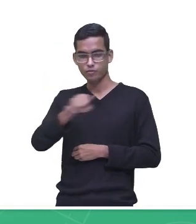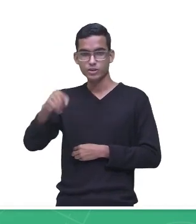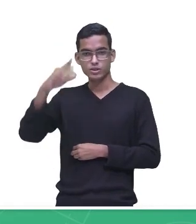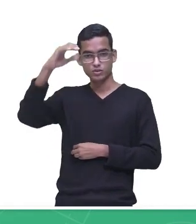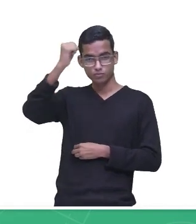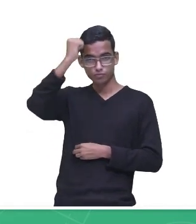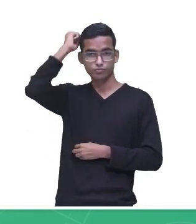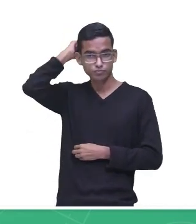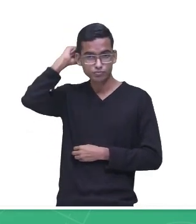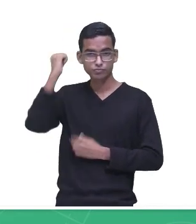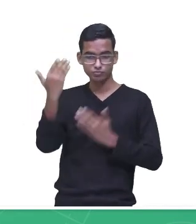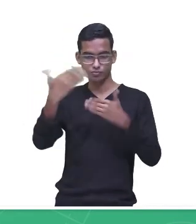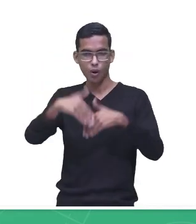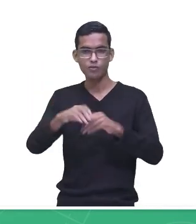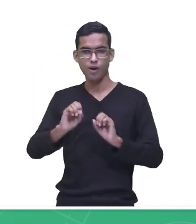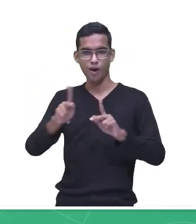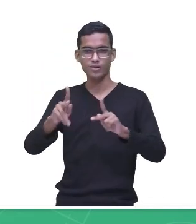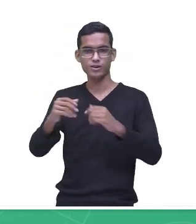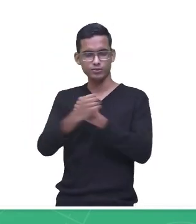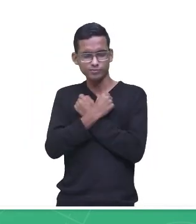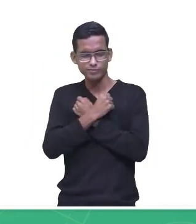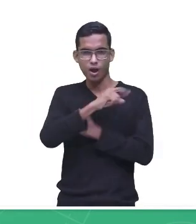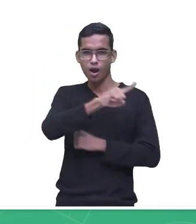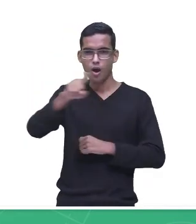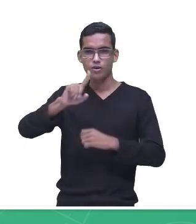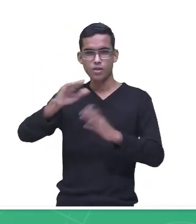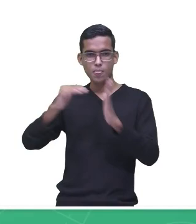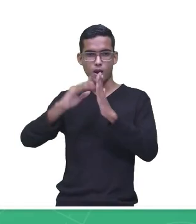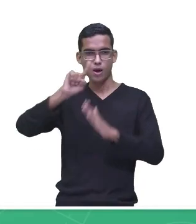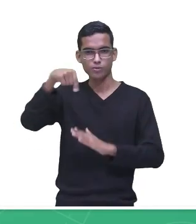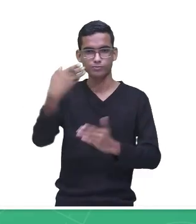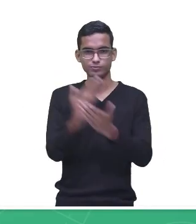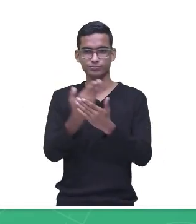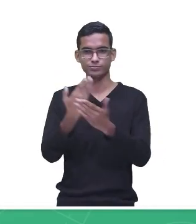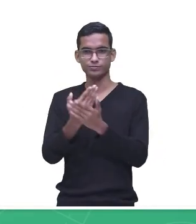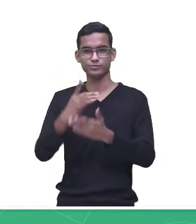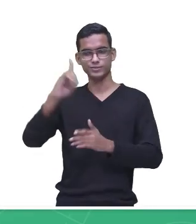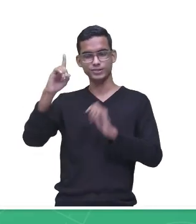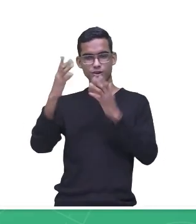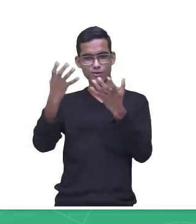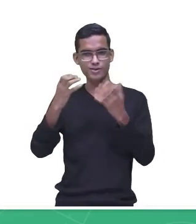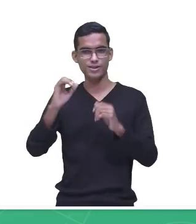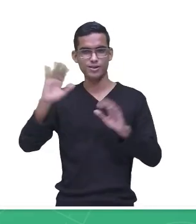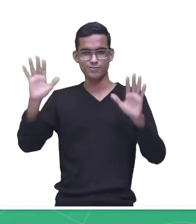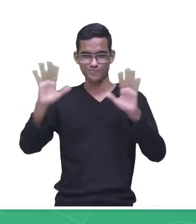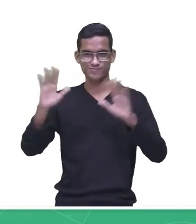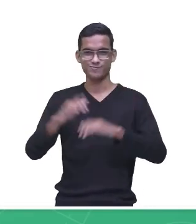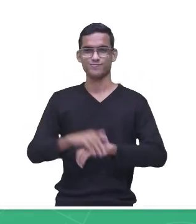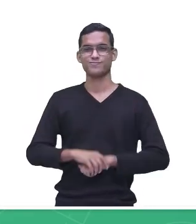tá bom? Abração a todos, até a próxima aula, se Deus quiser!